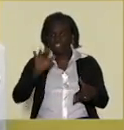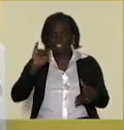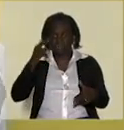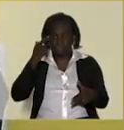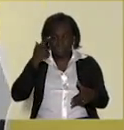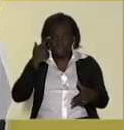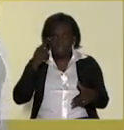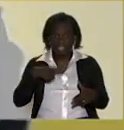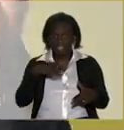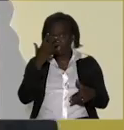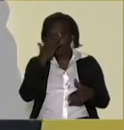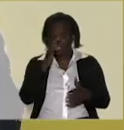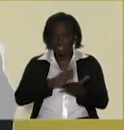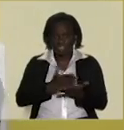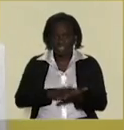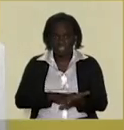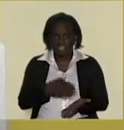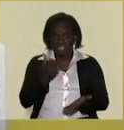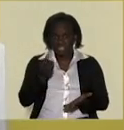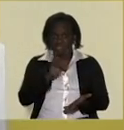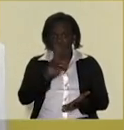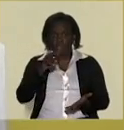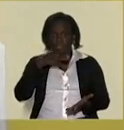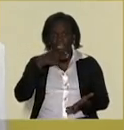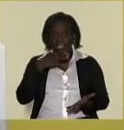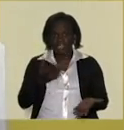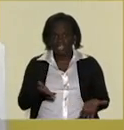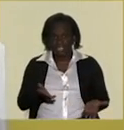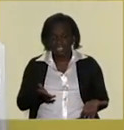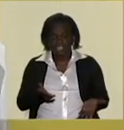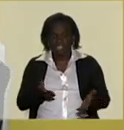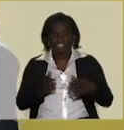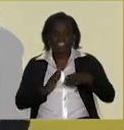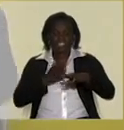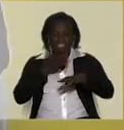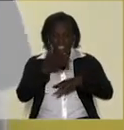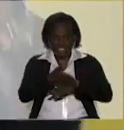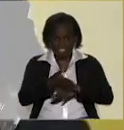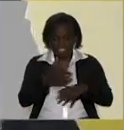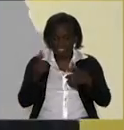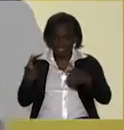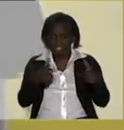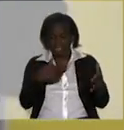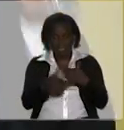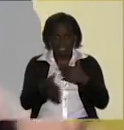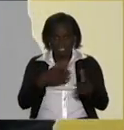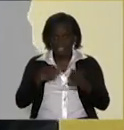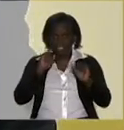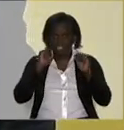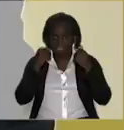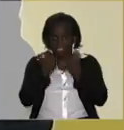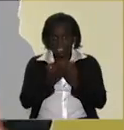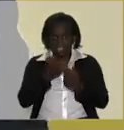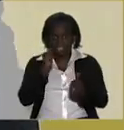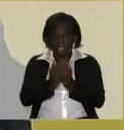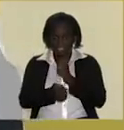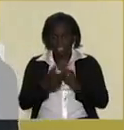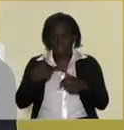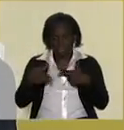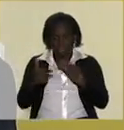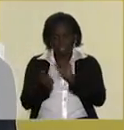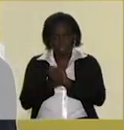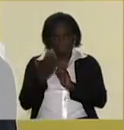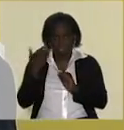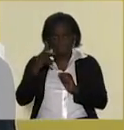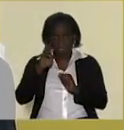Você vai no Japão, tem 6 escolas de samba que tem o nome da Mangueira. Você vai em qualquer lugar, qualquer estádio de futebol. Eu trabalhei